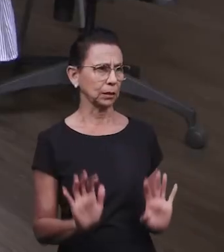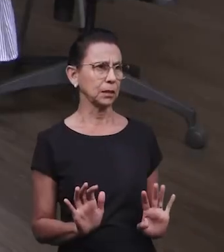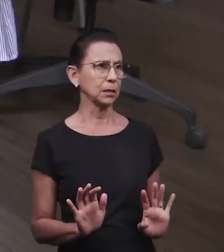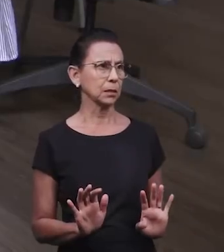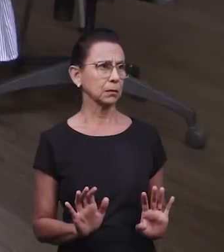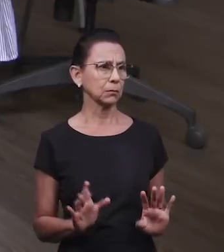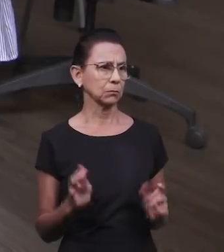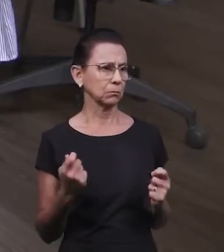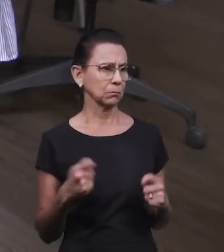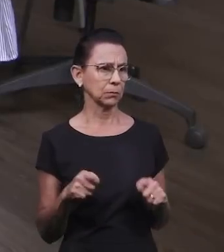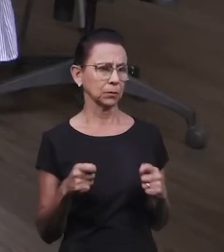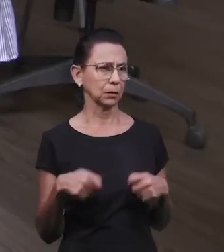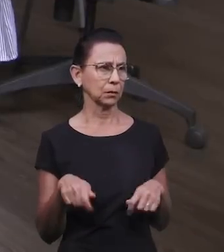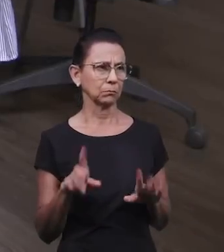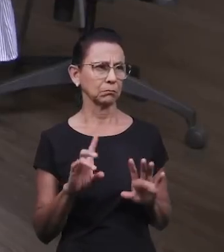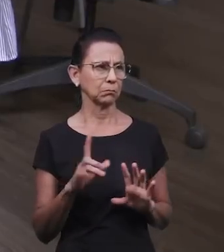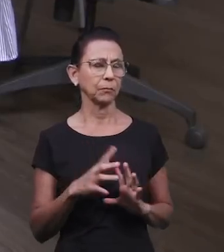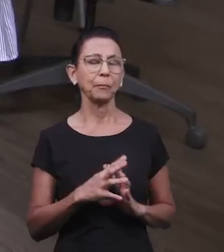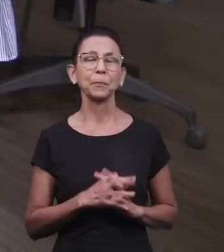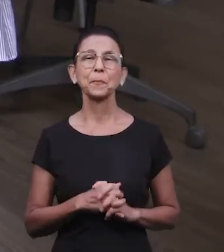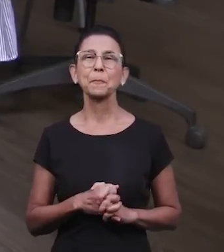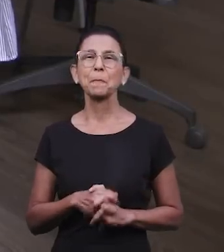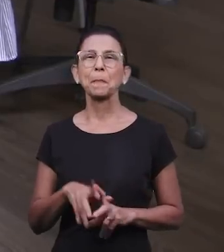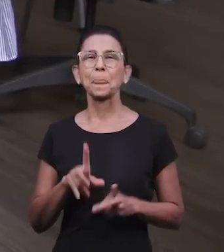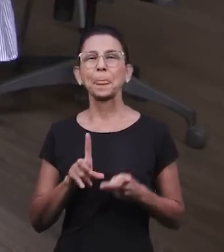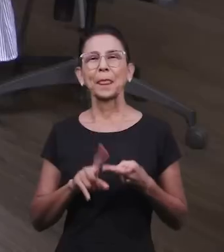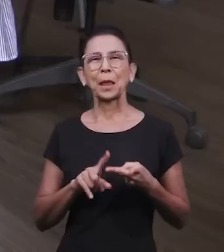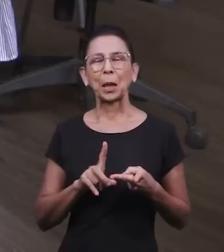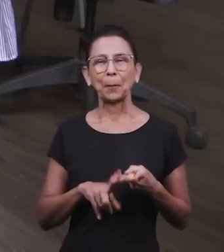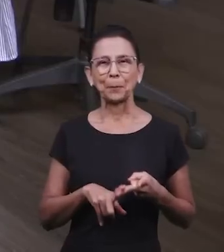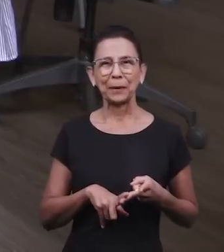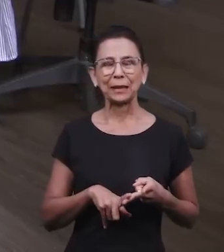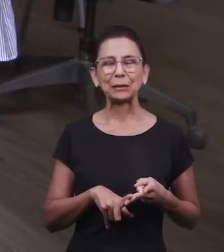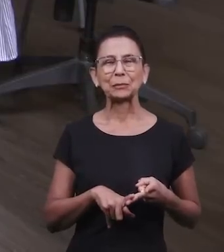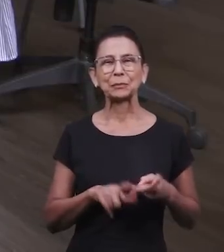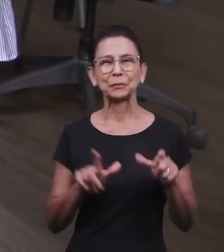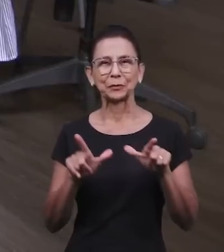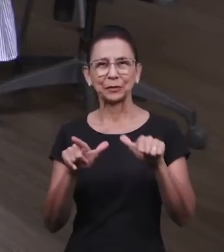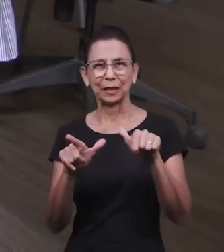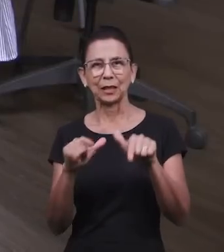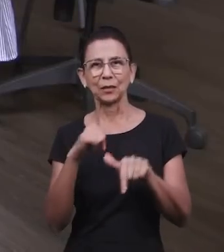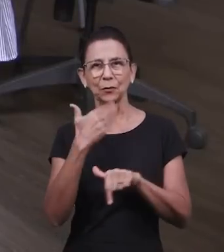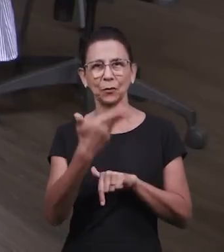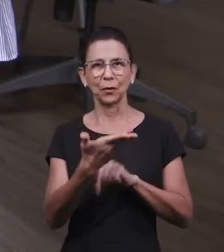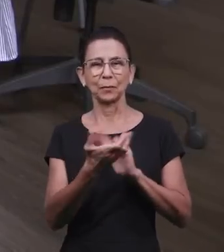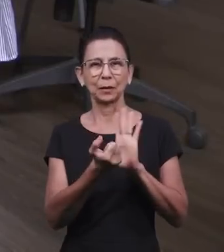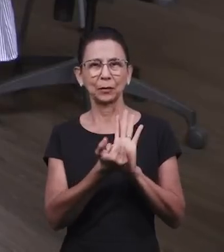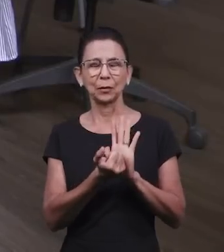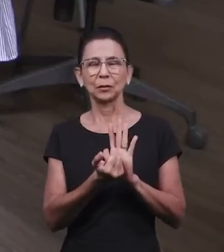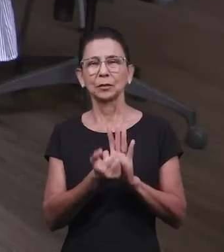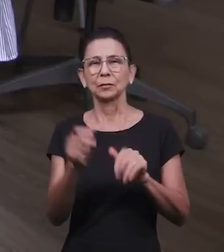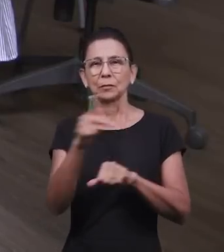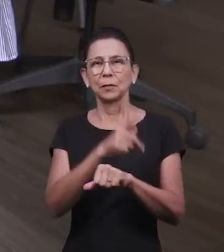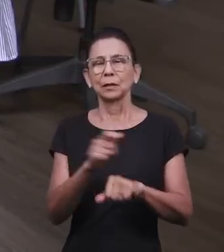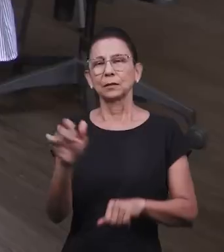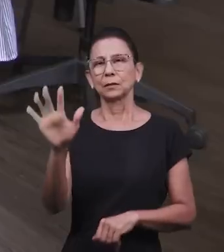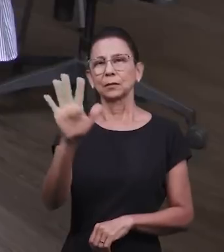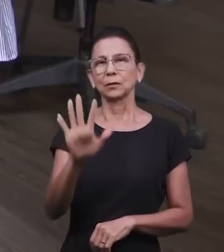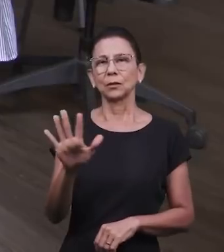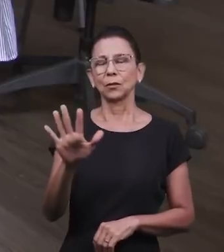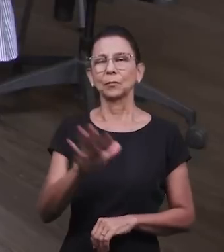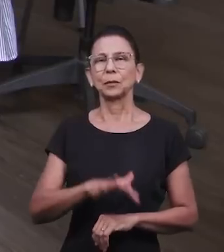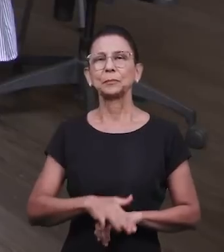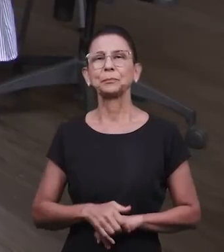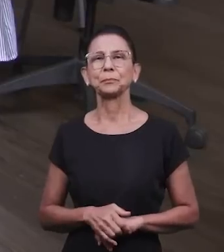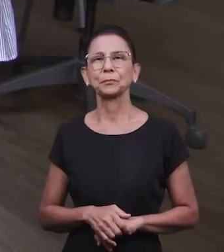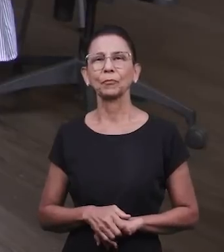não achei que era necessário fazer isso. E uma outra coisa que marcou nessa viagem, nós estávamos num país da